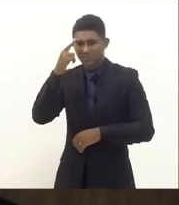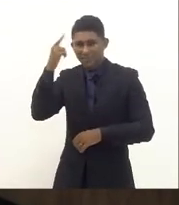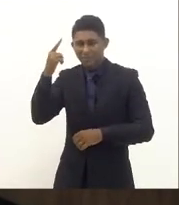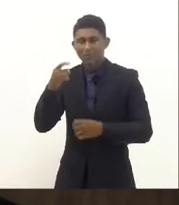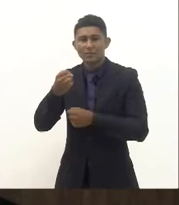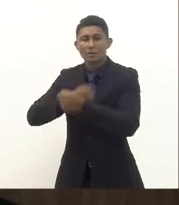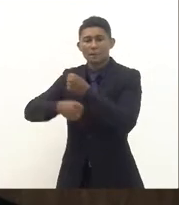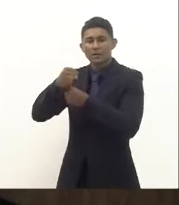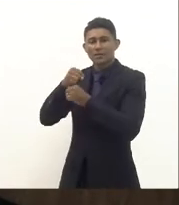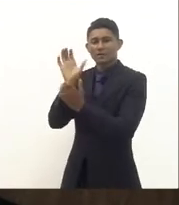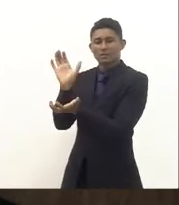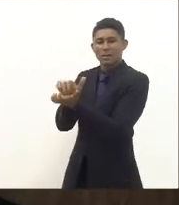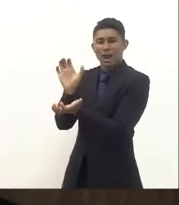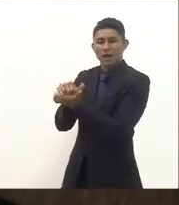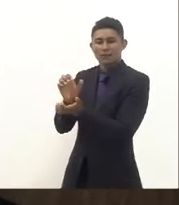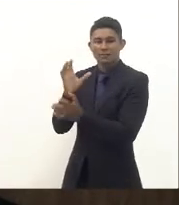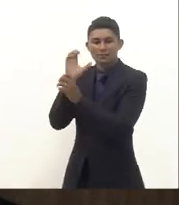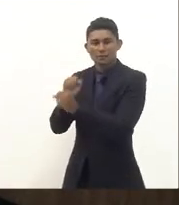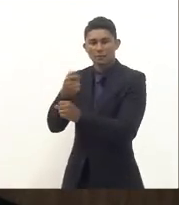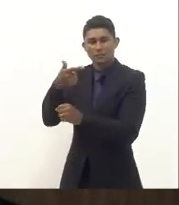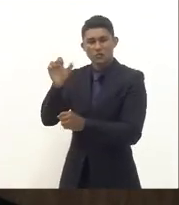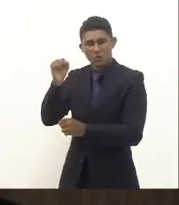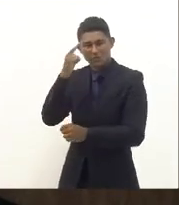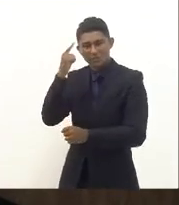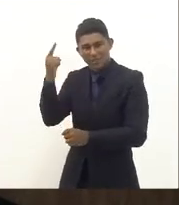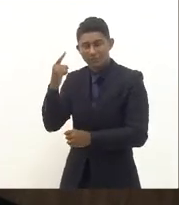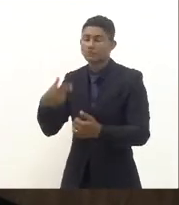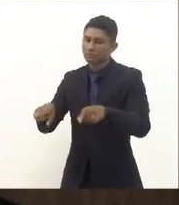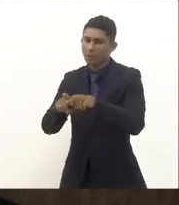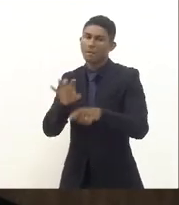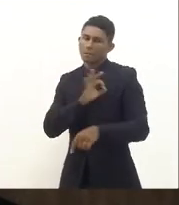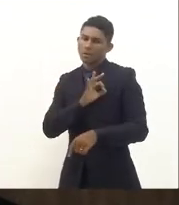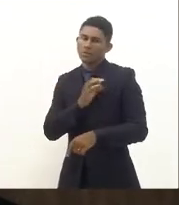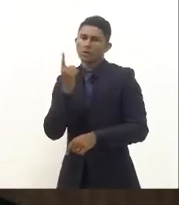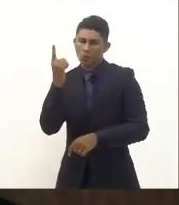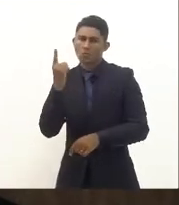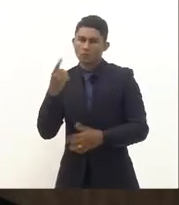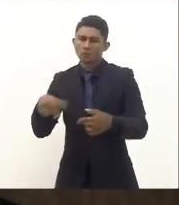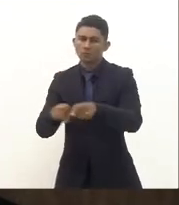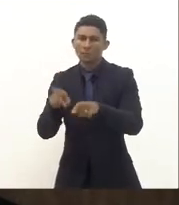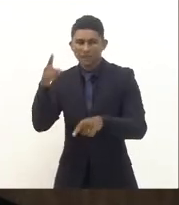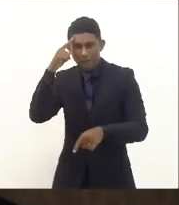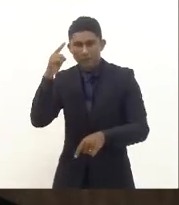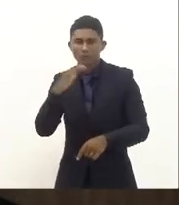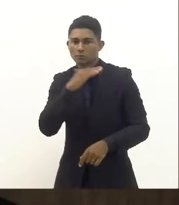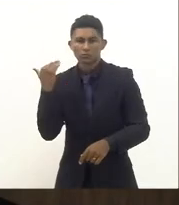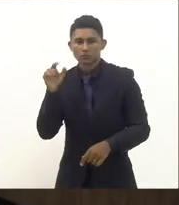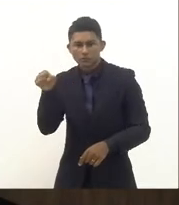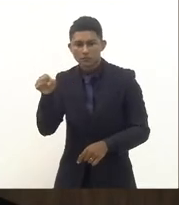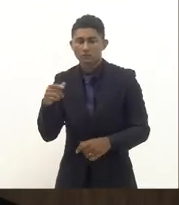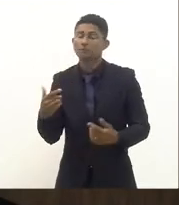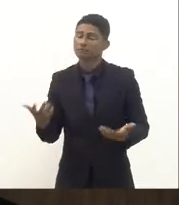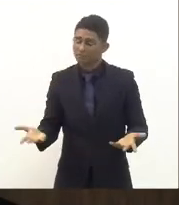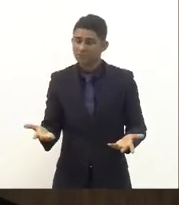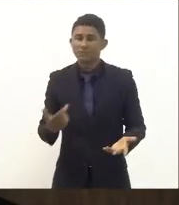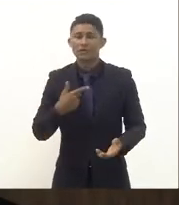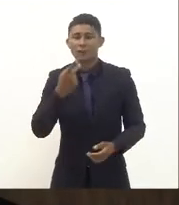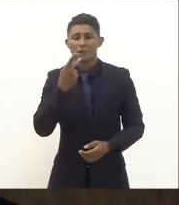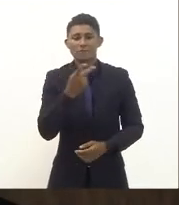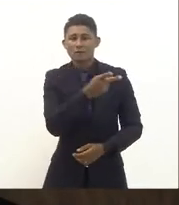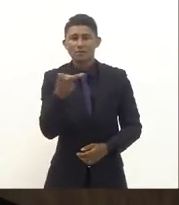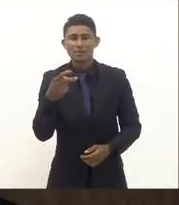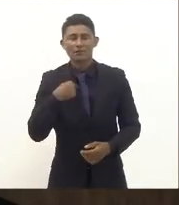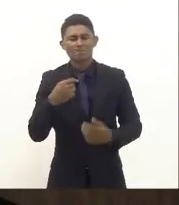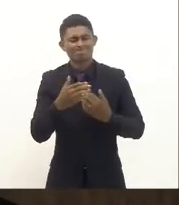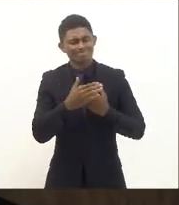Jacarezinho no ano passado que foram 28 mortes incluindo um policial turismo incluindo o agente de segurança Então eu quero que dizer da minha